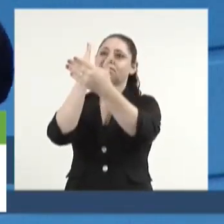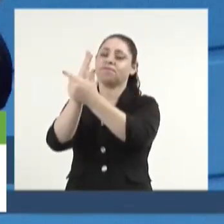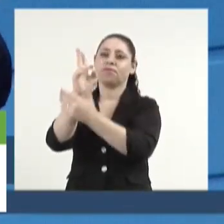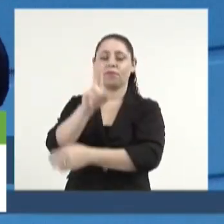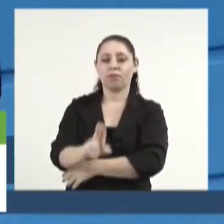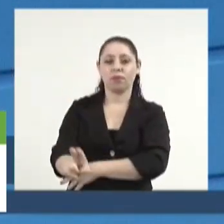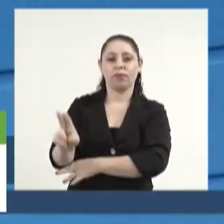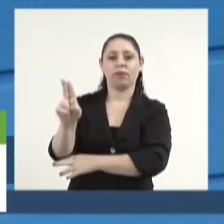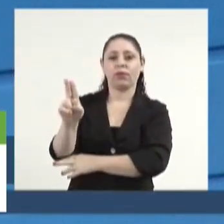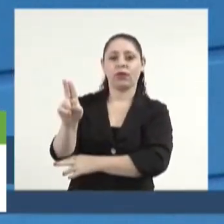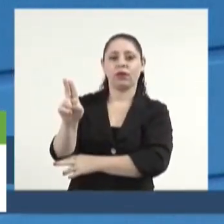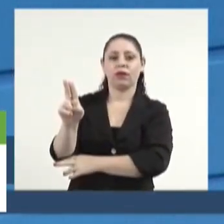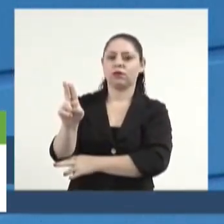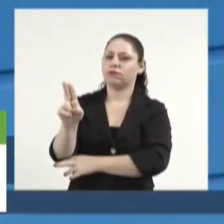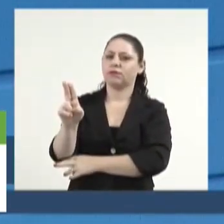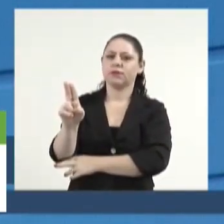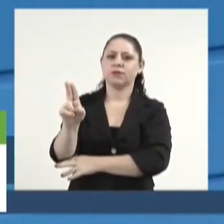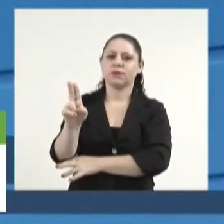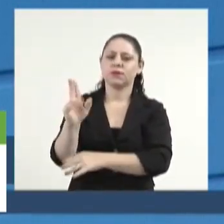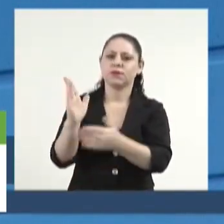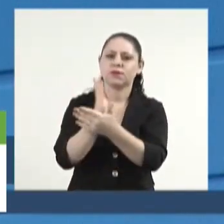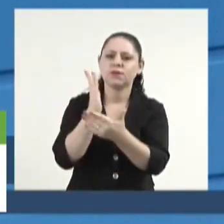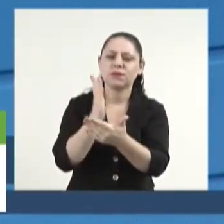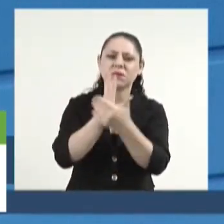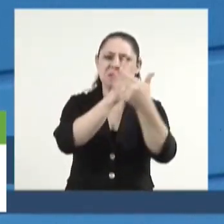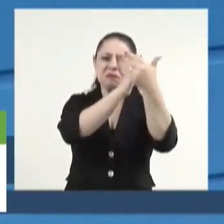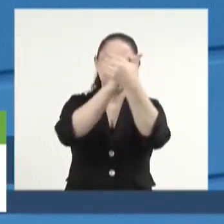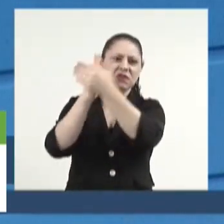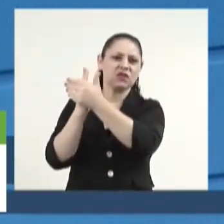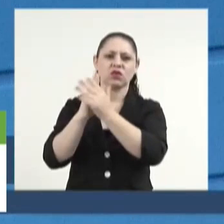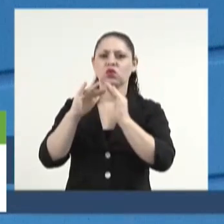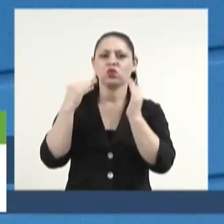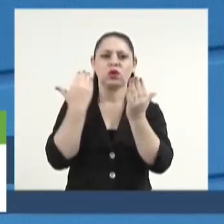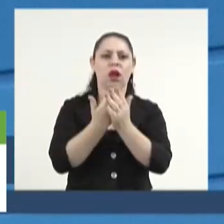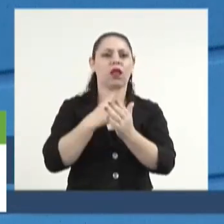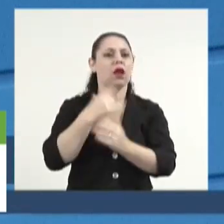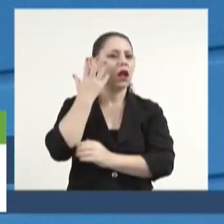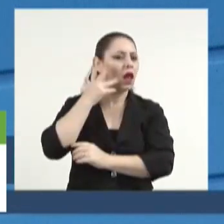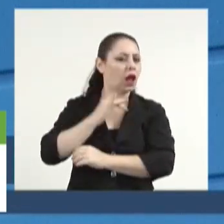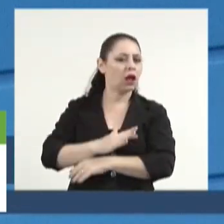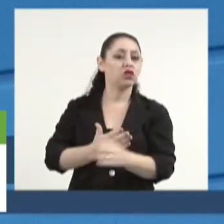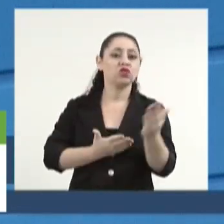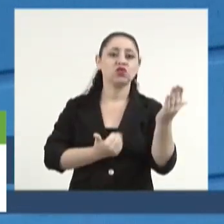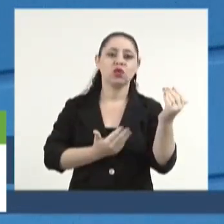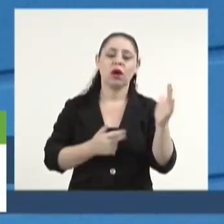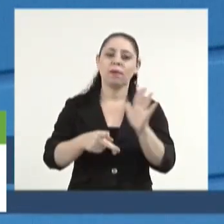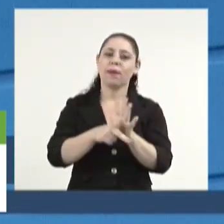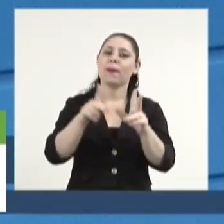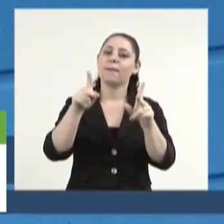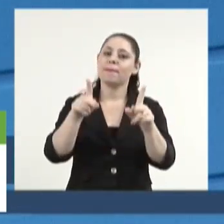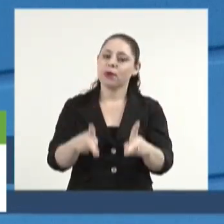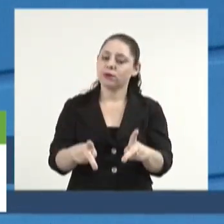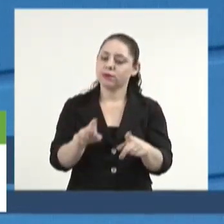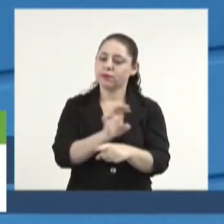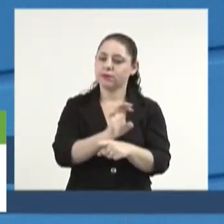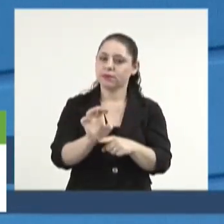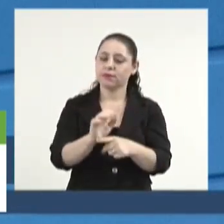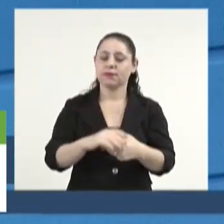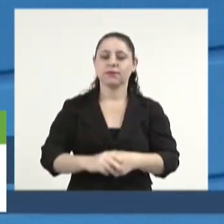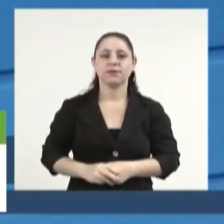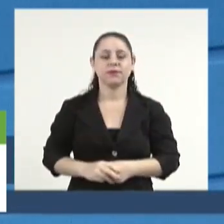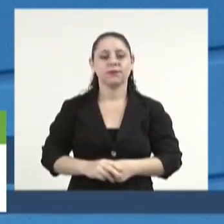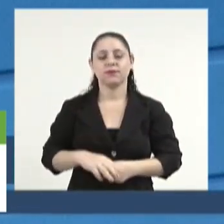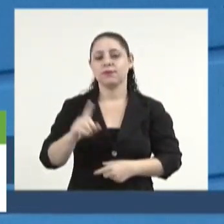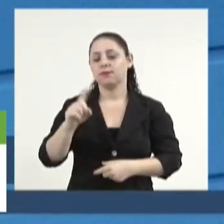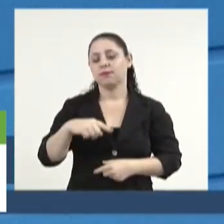de universidade, quanto menos em uma biblioteca onde tem crianças, adolescentes da rede pública do nosso estado.